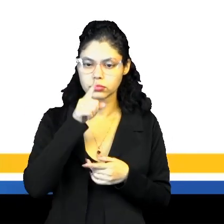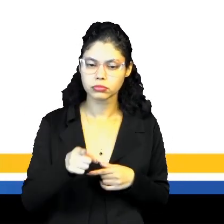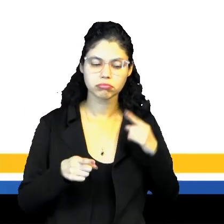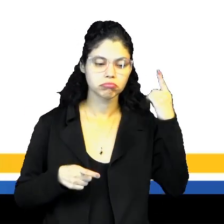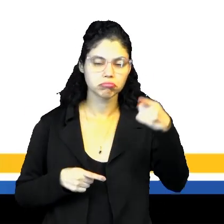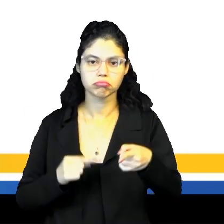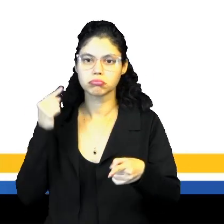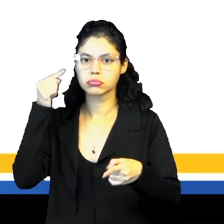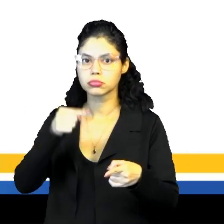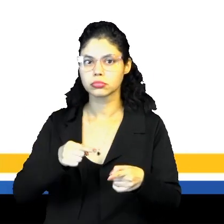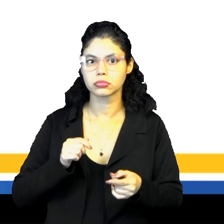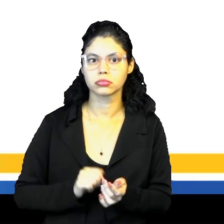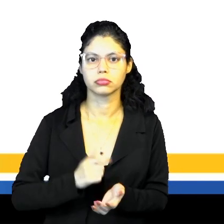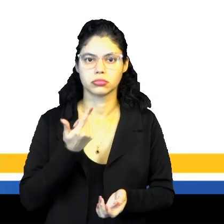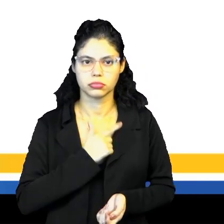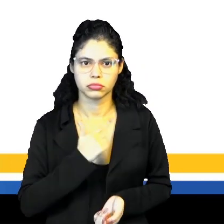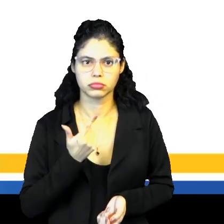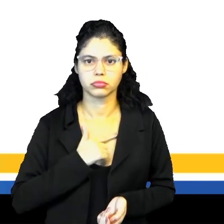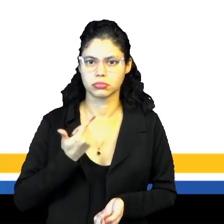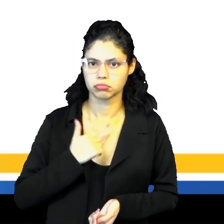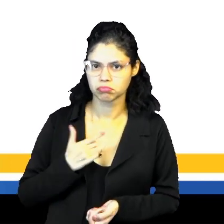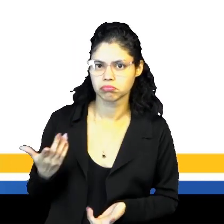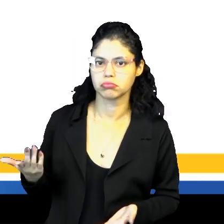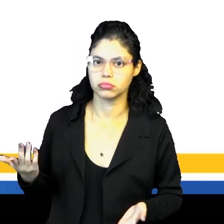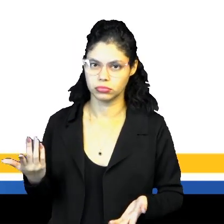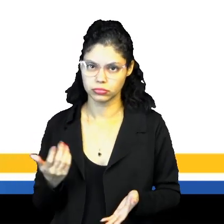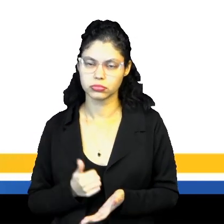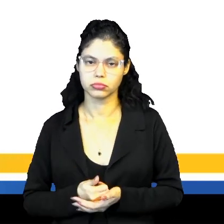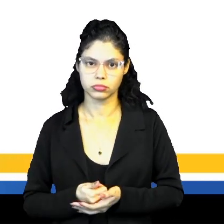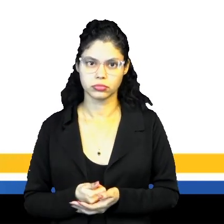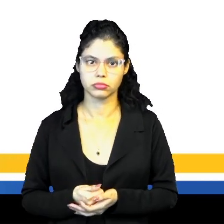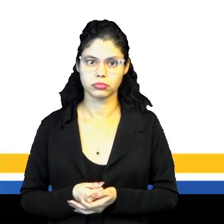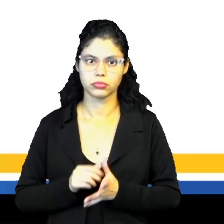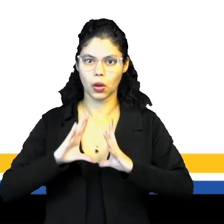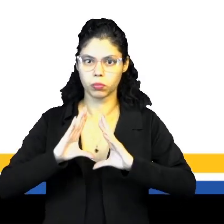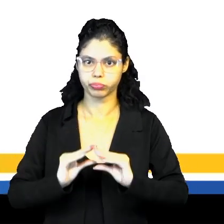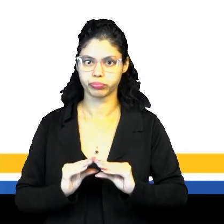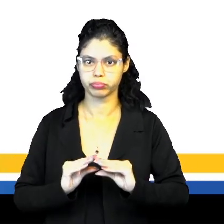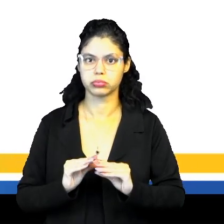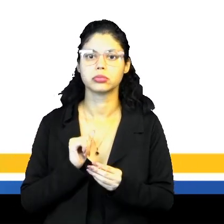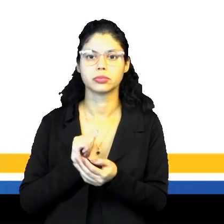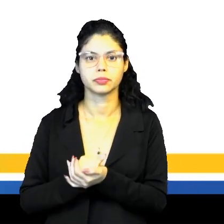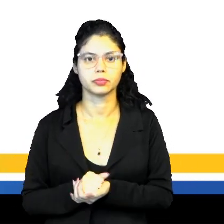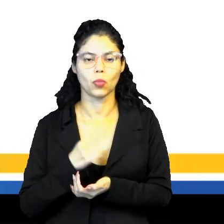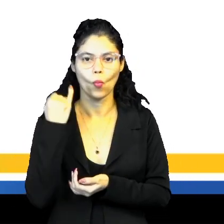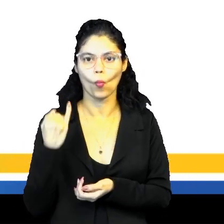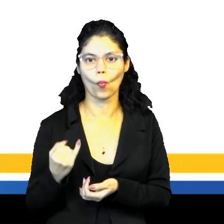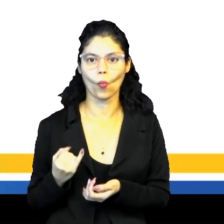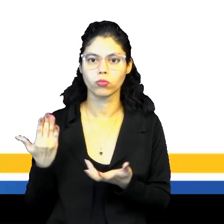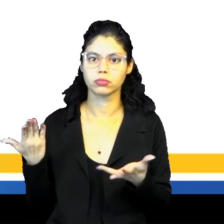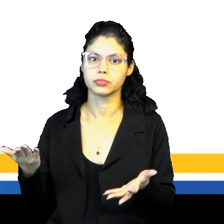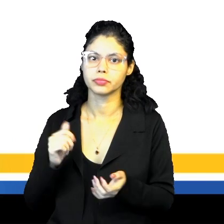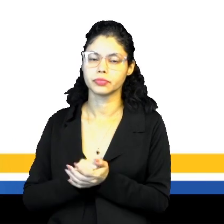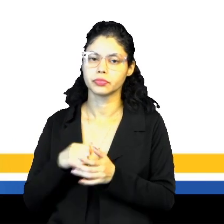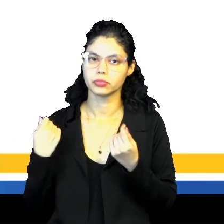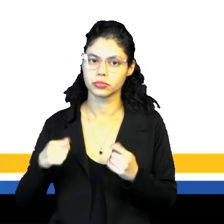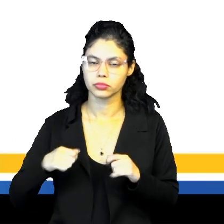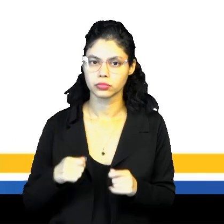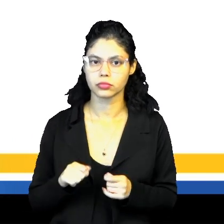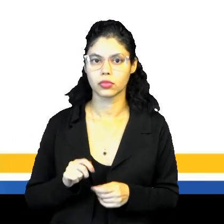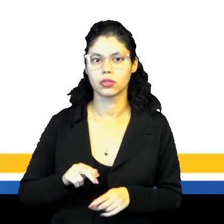bem infelizes. Eres feia, é feia, tá na hora de baixar uns quilinhos, né? Dar uma emagrecida.